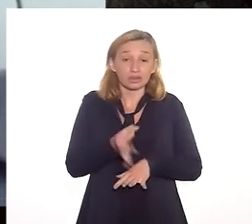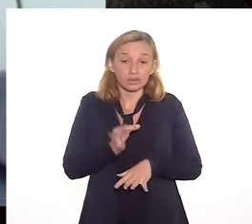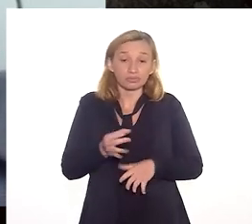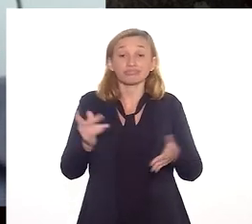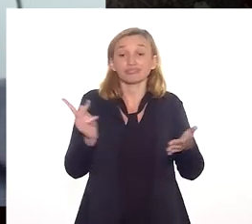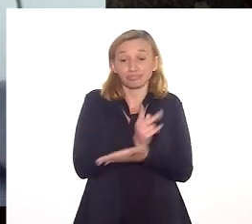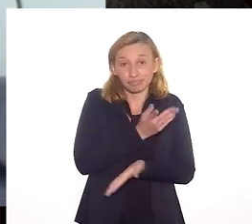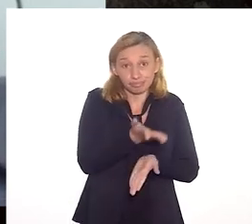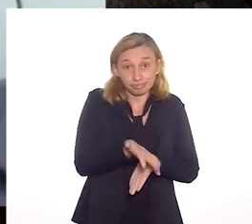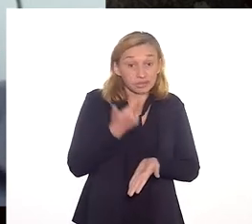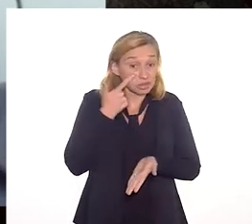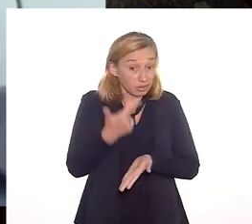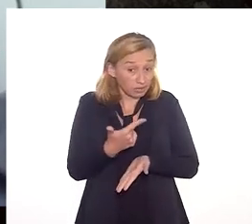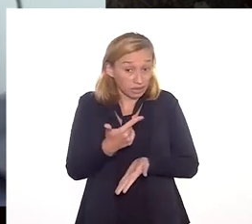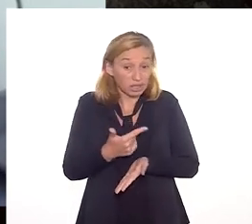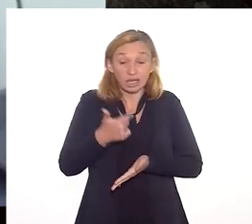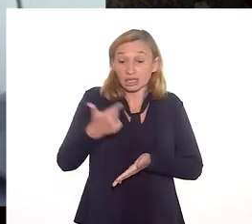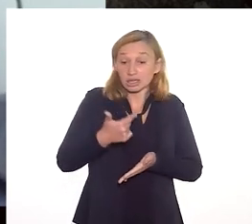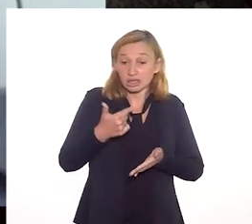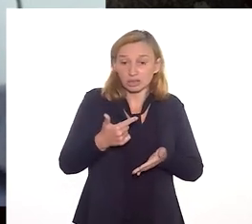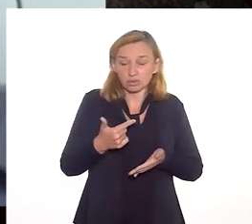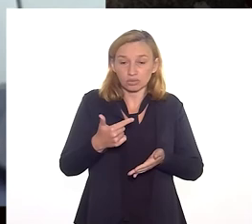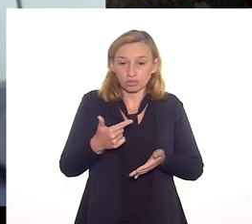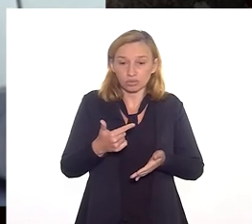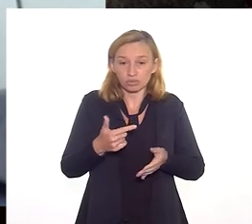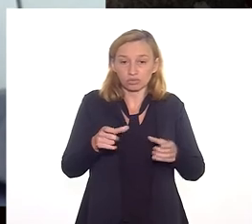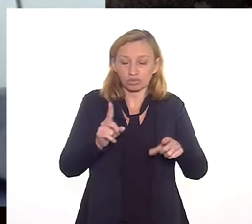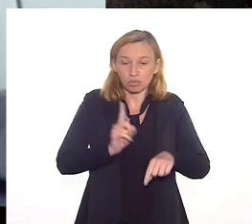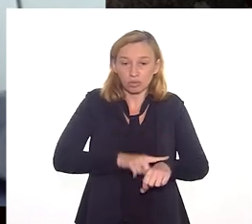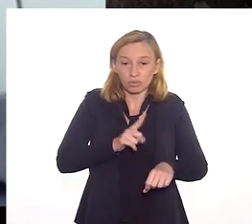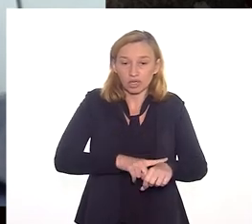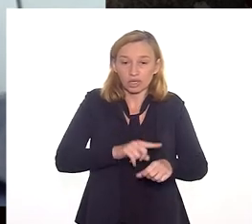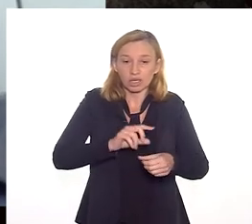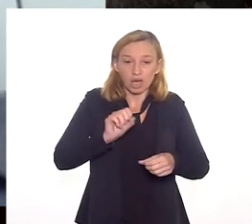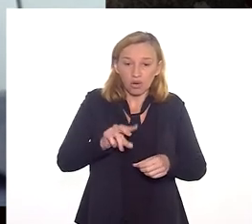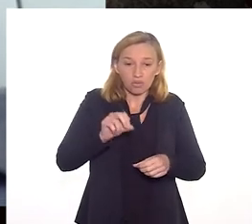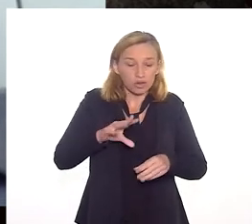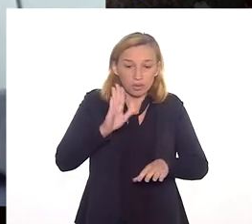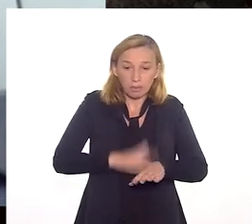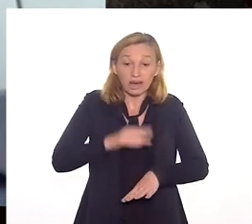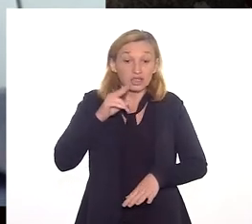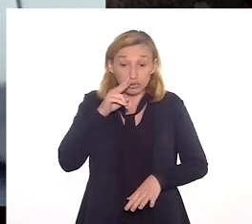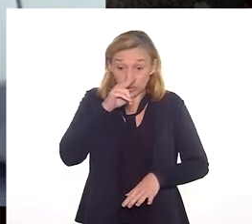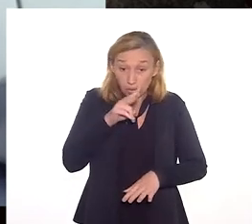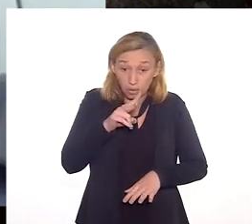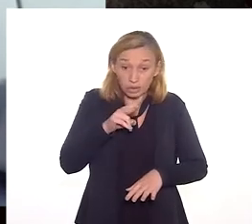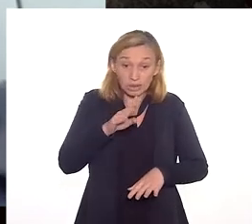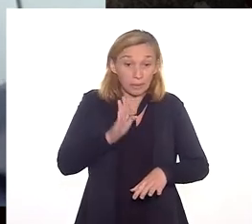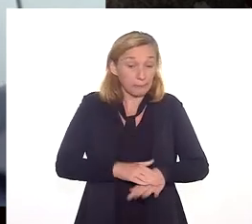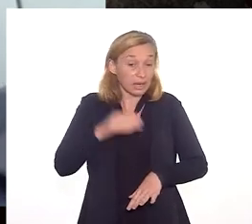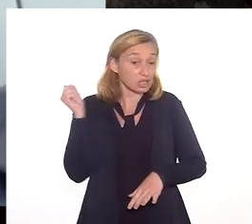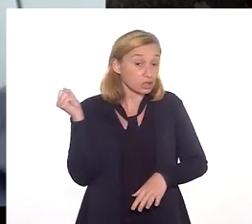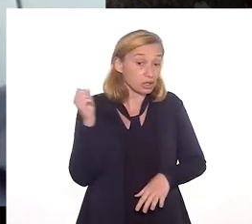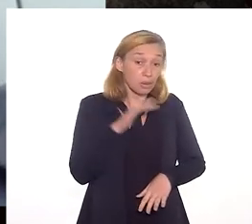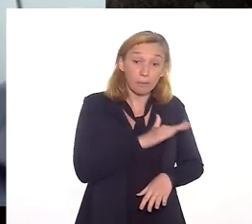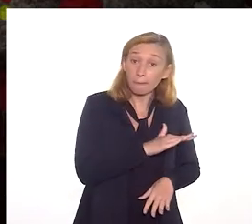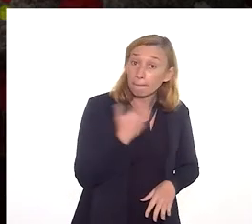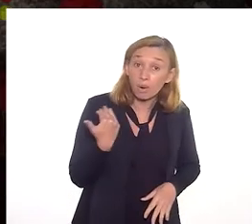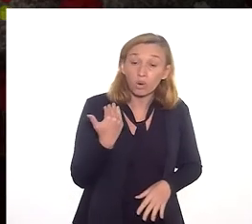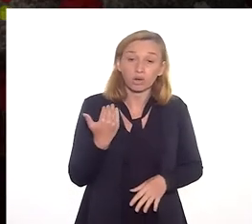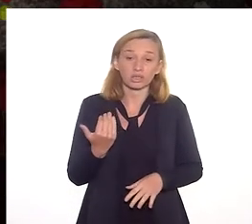de fato, é o que está acontecendo. A gente está vendo essa segunda onda, é um vírus mais adaptado e que ele está acometendo mais